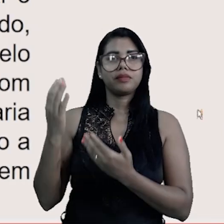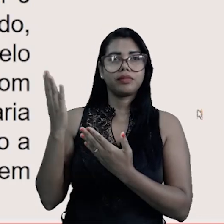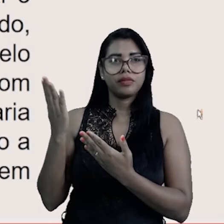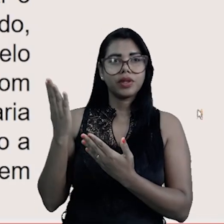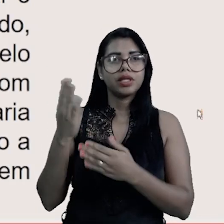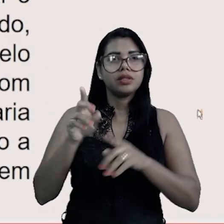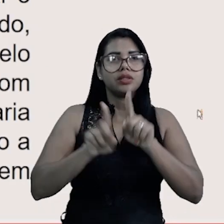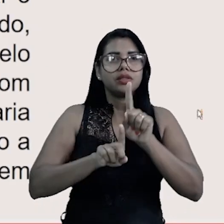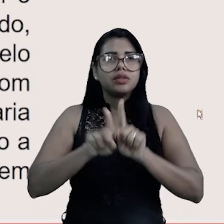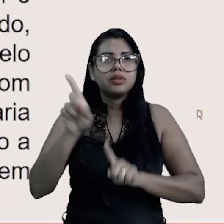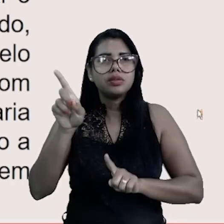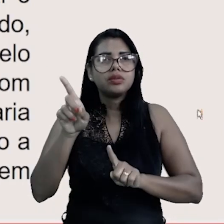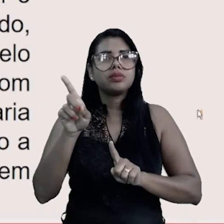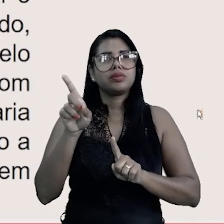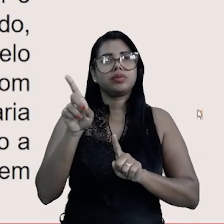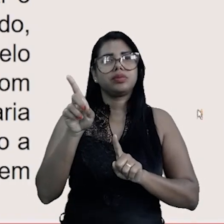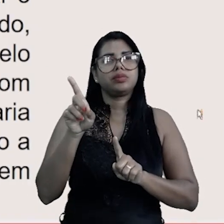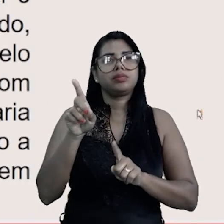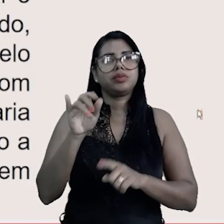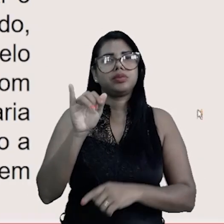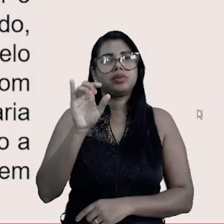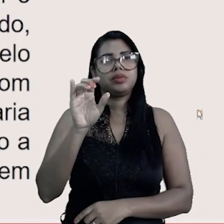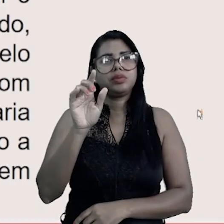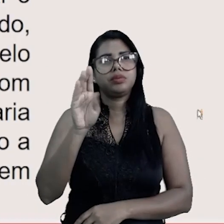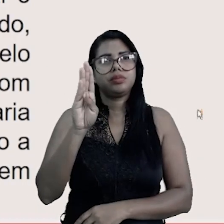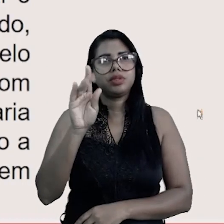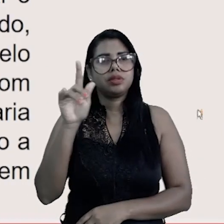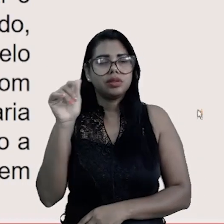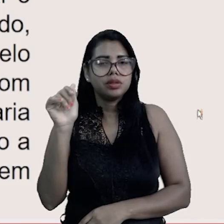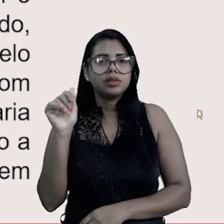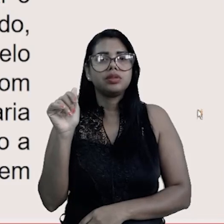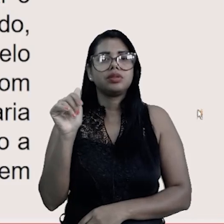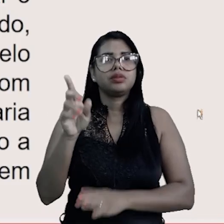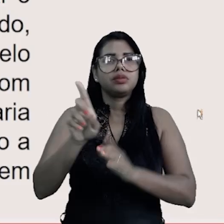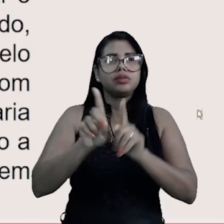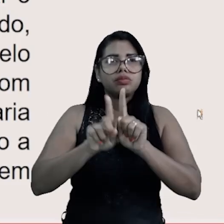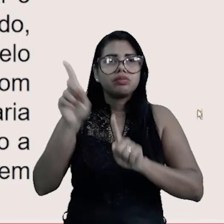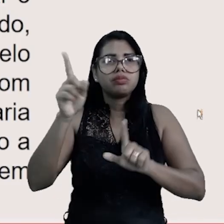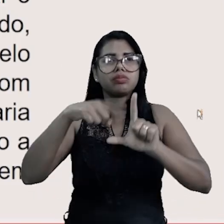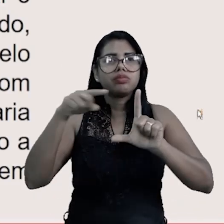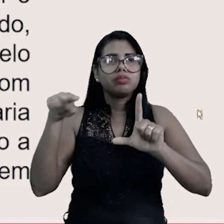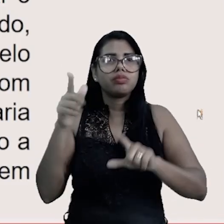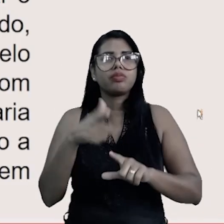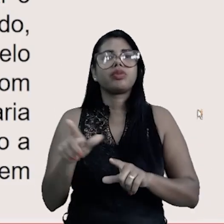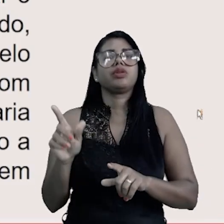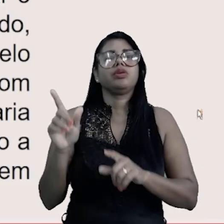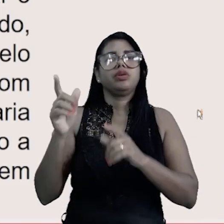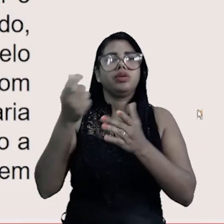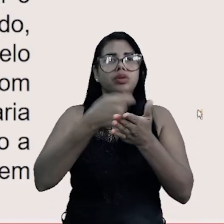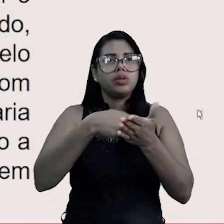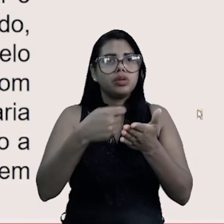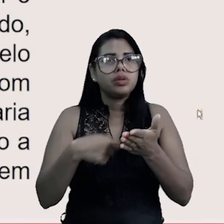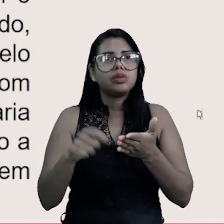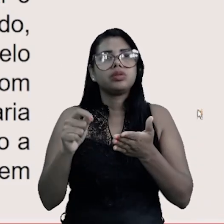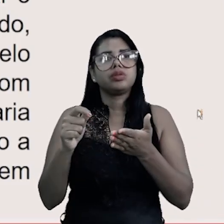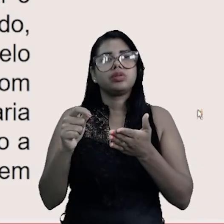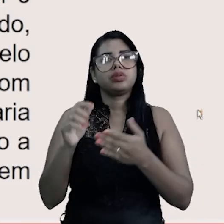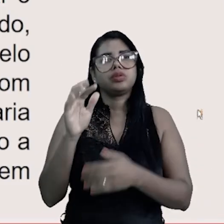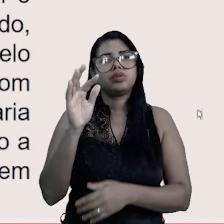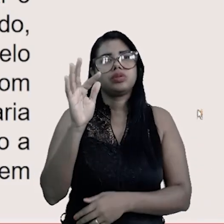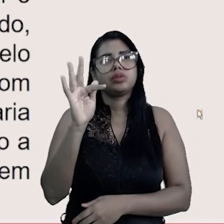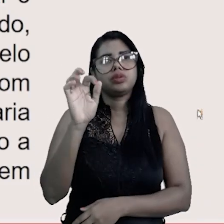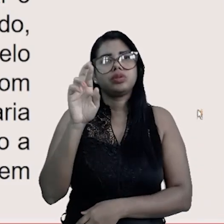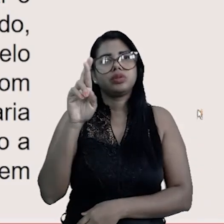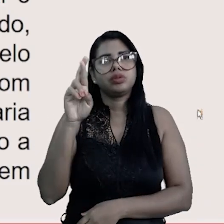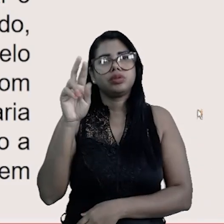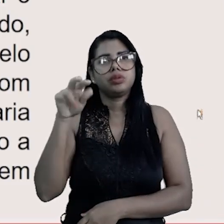porque, assim como afirmado pelo sociólogo Forrest Fernandes, já é outro. Uma nação com acesso a uma educação